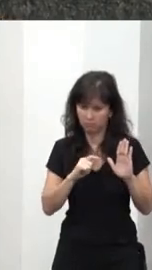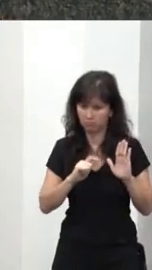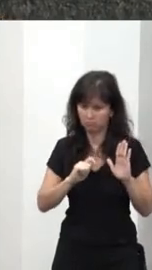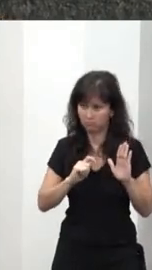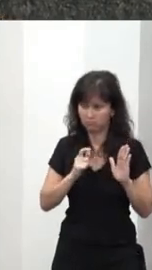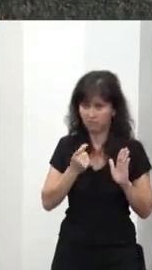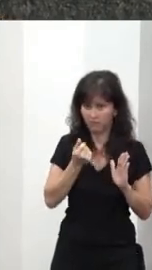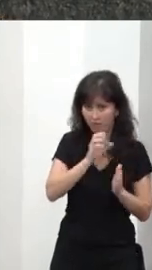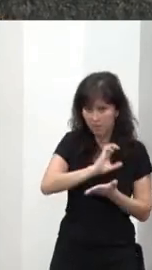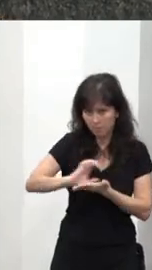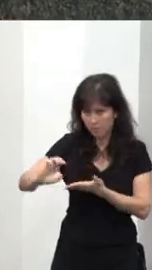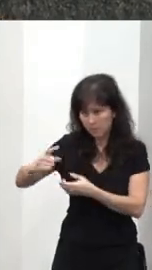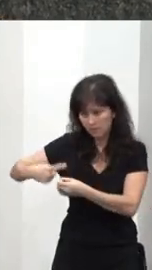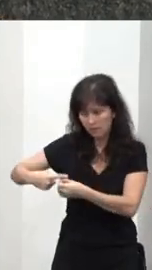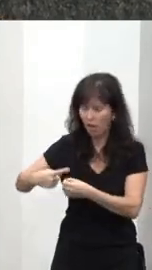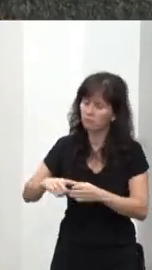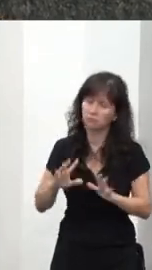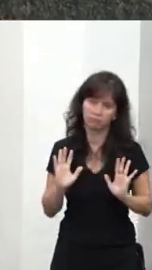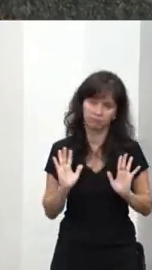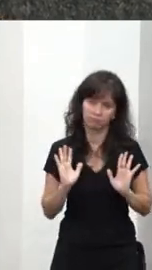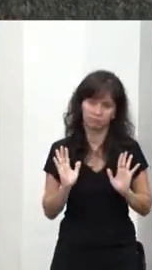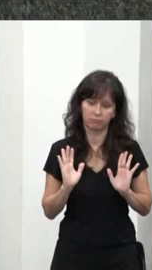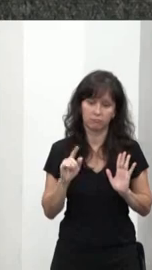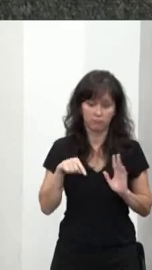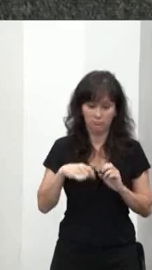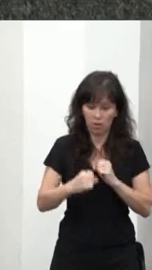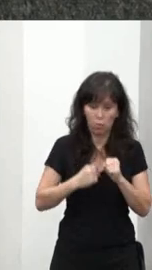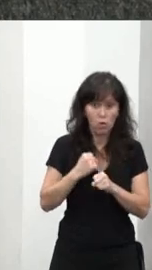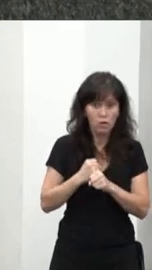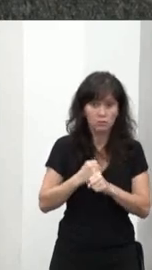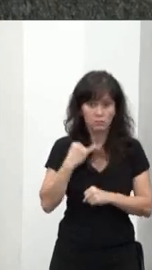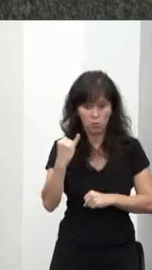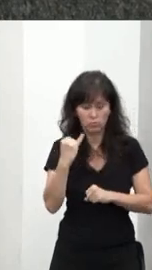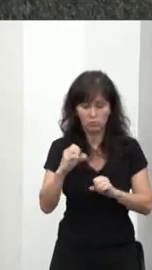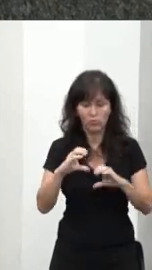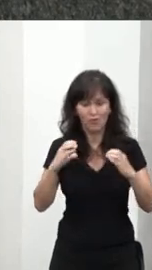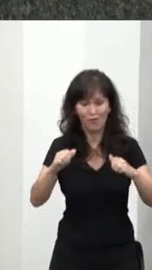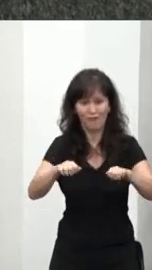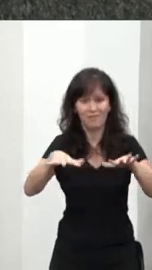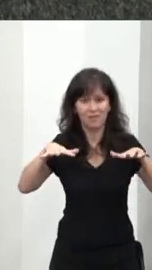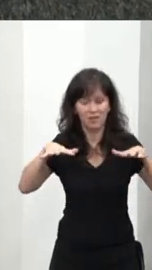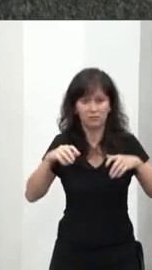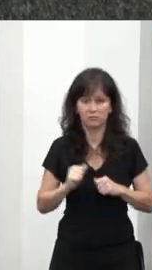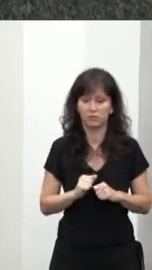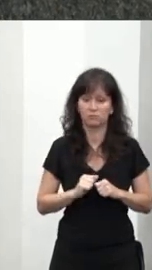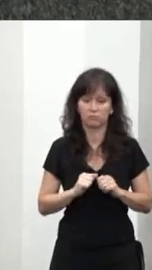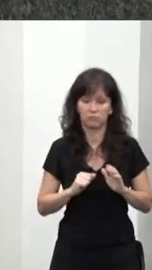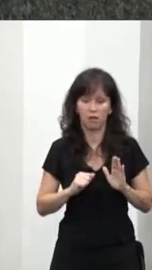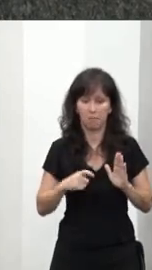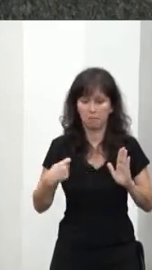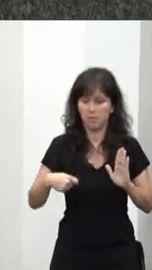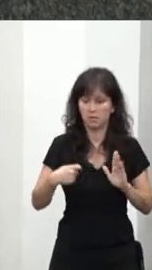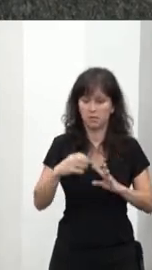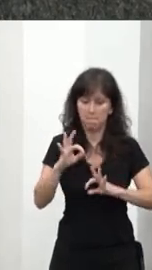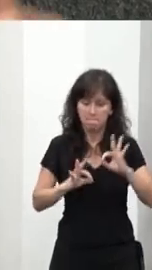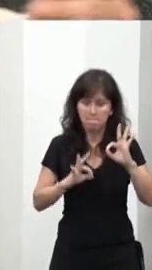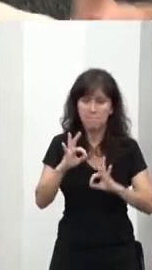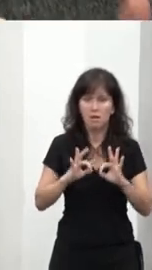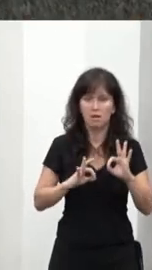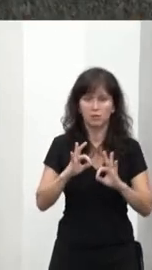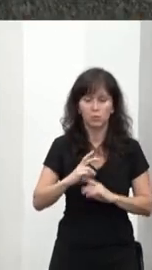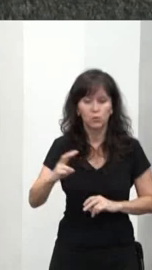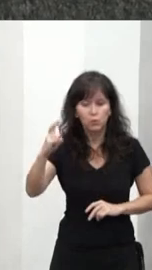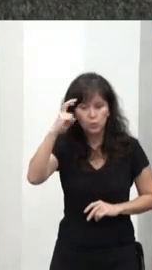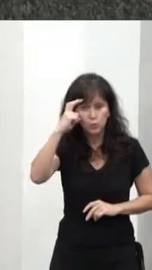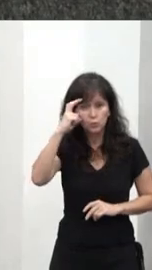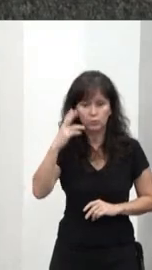tempo é um ano muito estratégico para fortalecer onde conferência então não era razoável botar tem que ter um plano de Cultura Poxa mando de Conferência vai ter